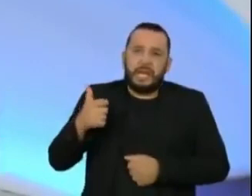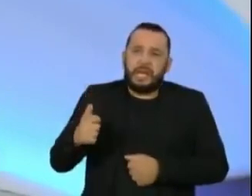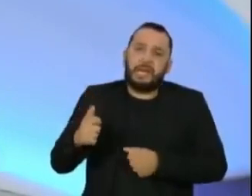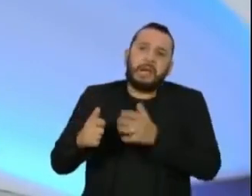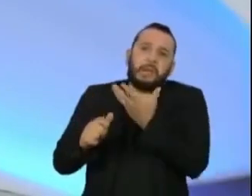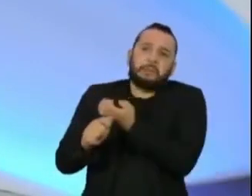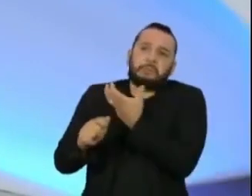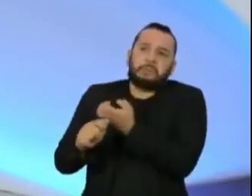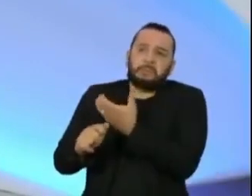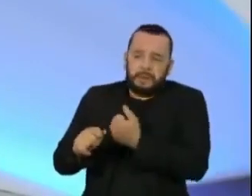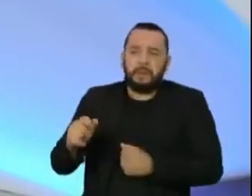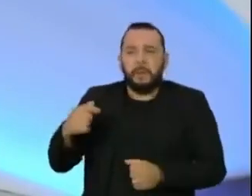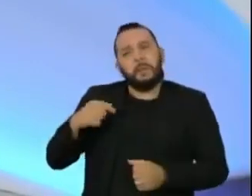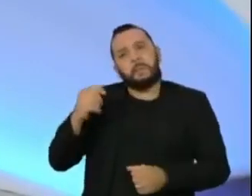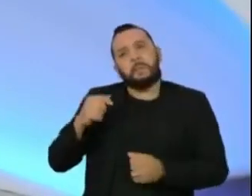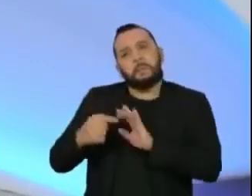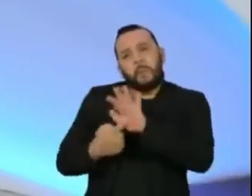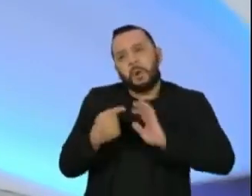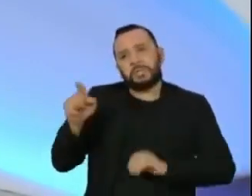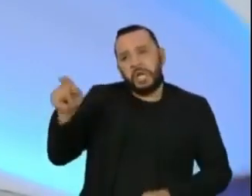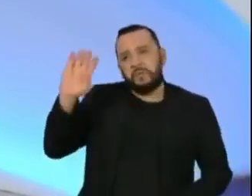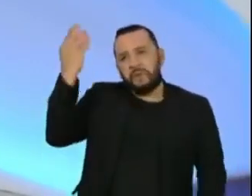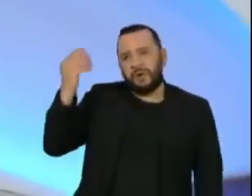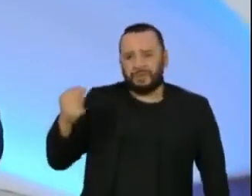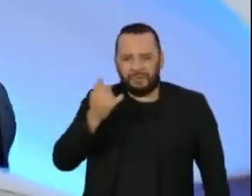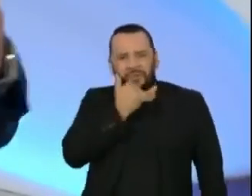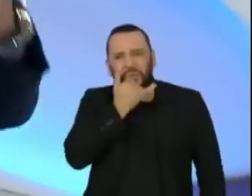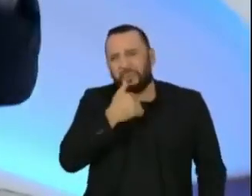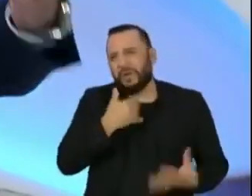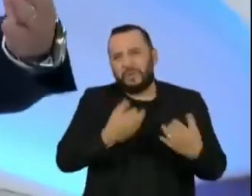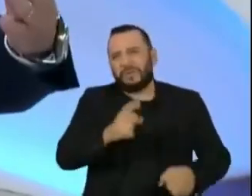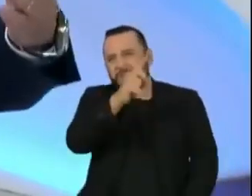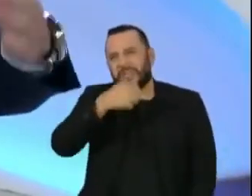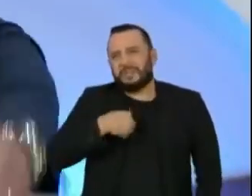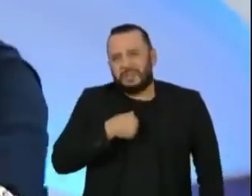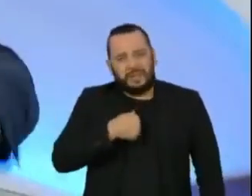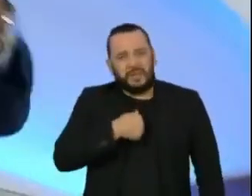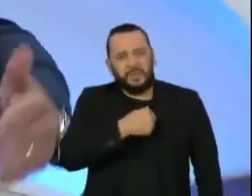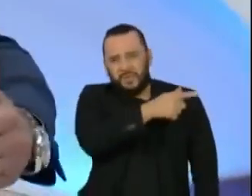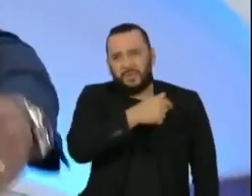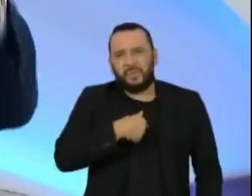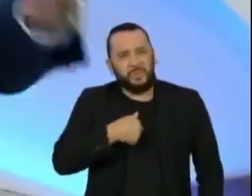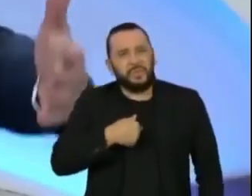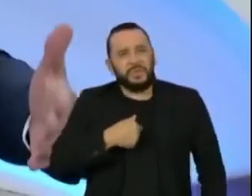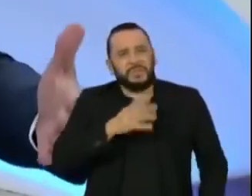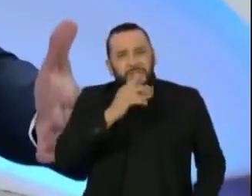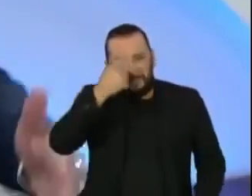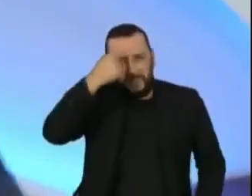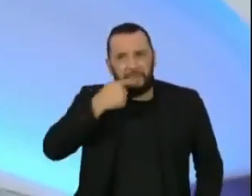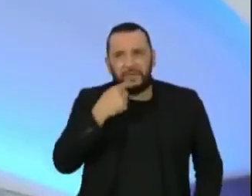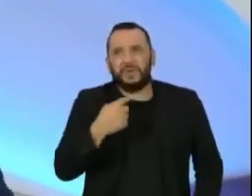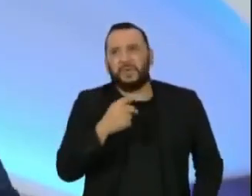uma tentativa de me chantagear. A sorte dele é que eu não tenho o mesmo caráter que o dele. Senão, eu teria já exposto esse áudio há muito tempo.